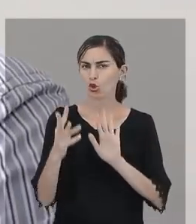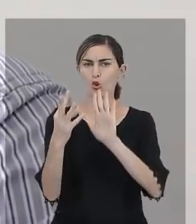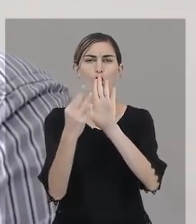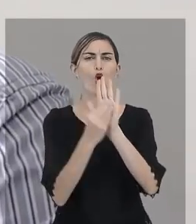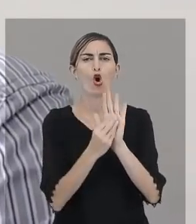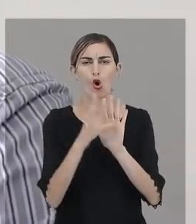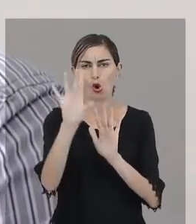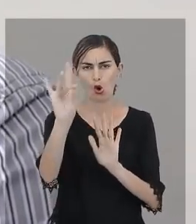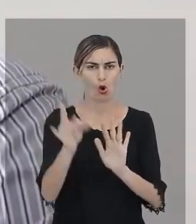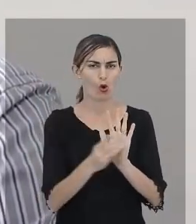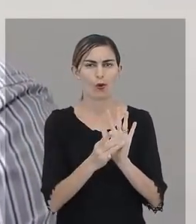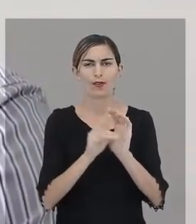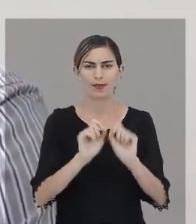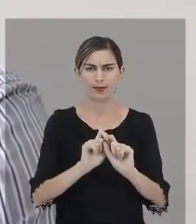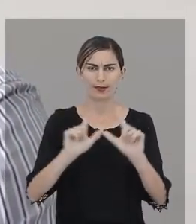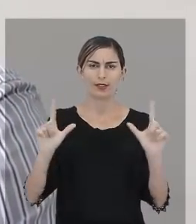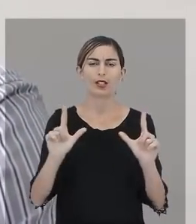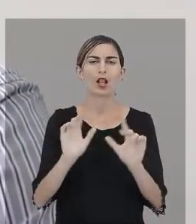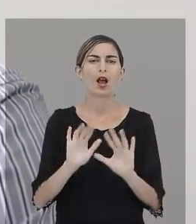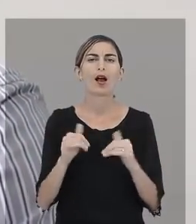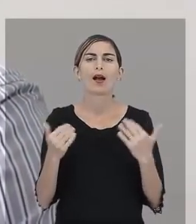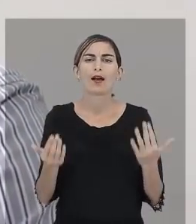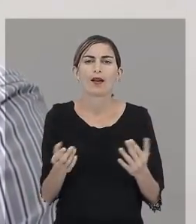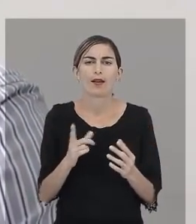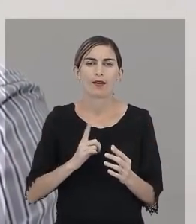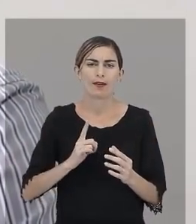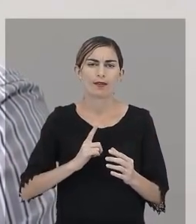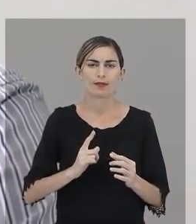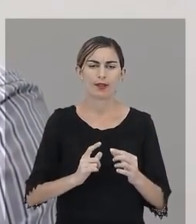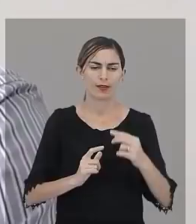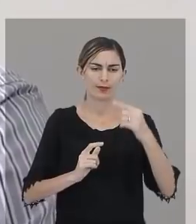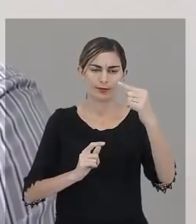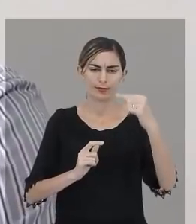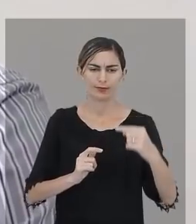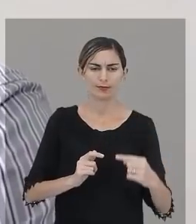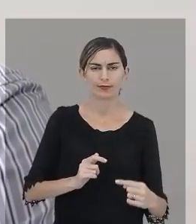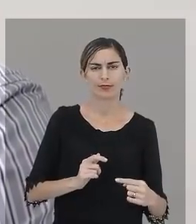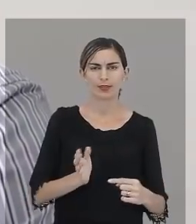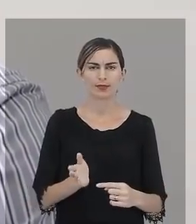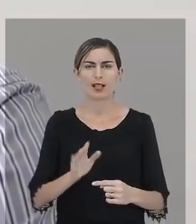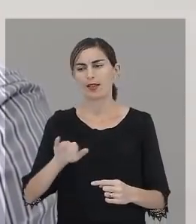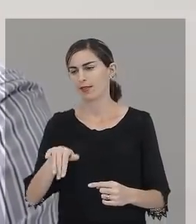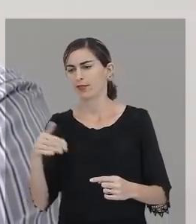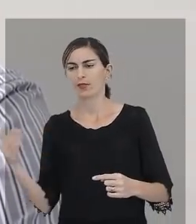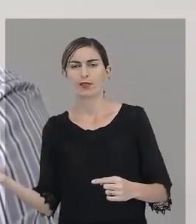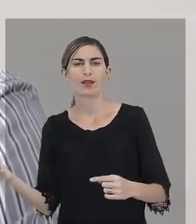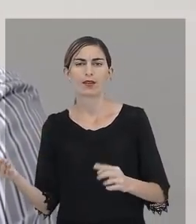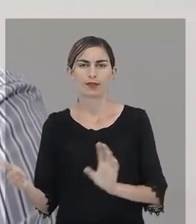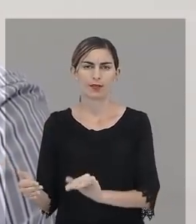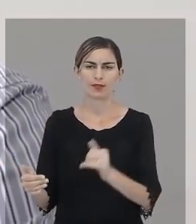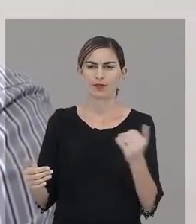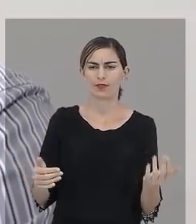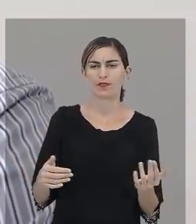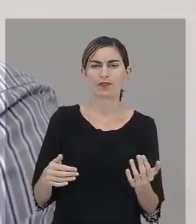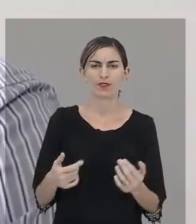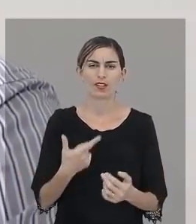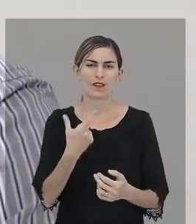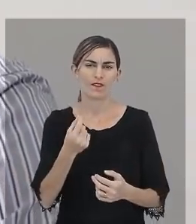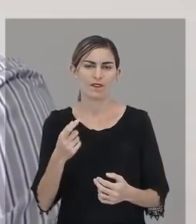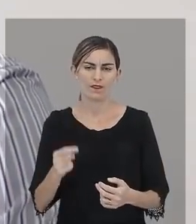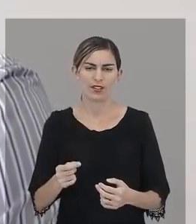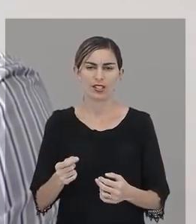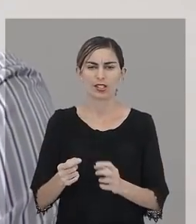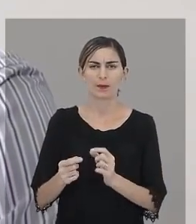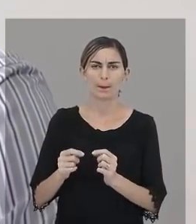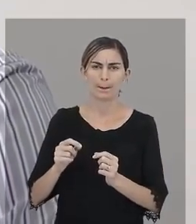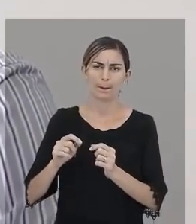não colar aqui na sua tela, você vai dizer, ele está a 20 pixels da margem direita, ele está a 20 pixels da